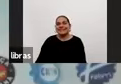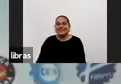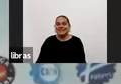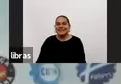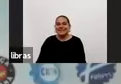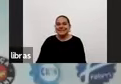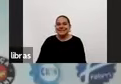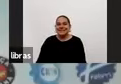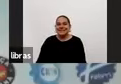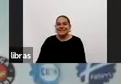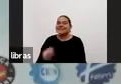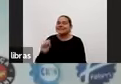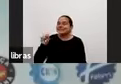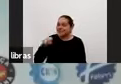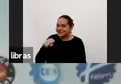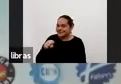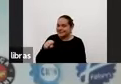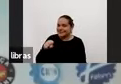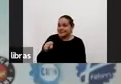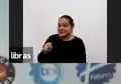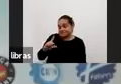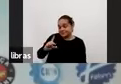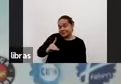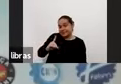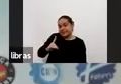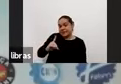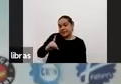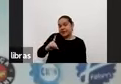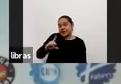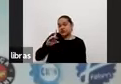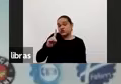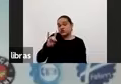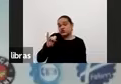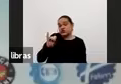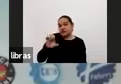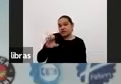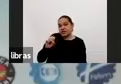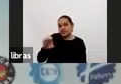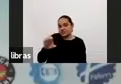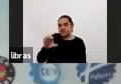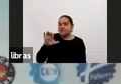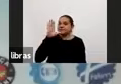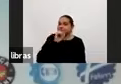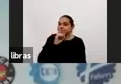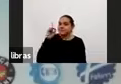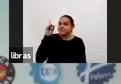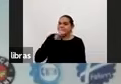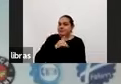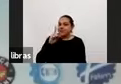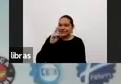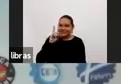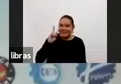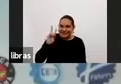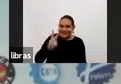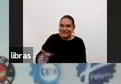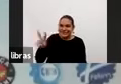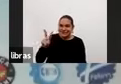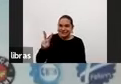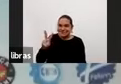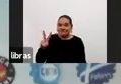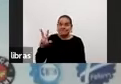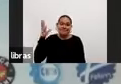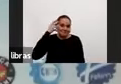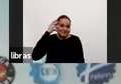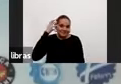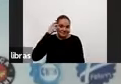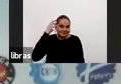então, e o Diese nos passa, né, no final de semana, agora nós estávamos acompanhando pela Rádio Peão Brasil, que é o meio de comunicação sindical, que